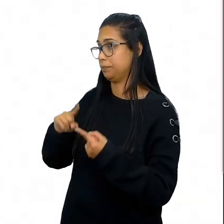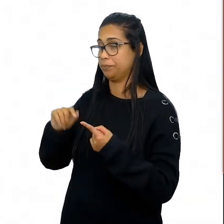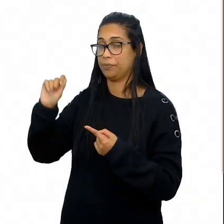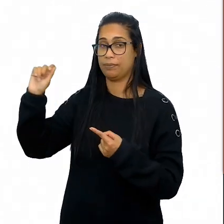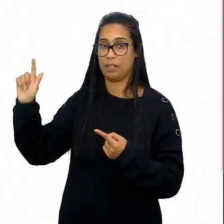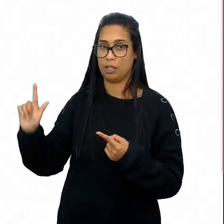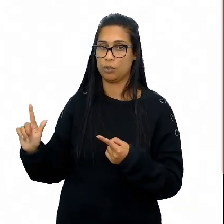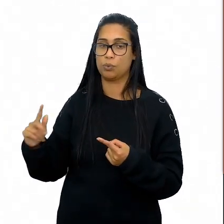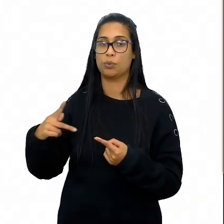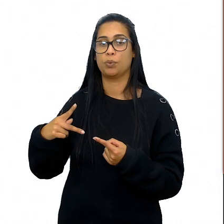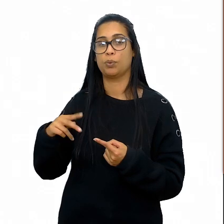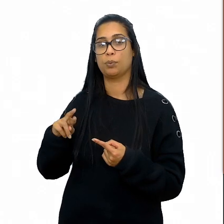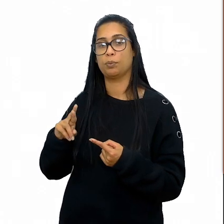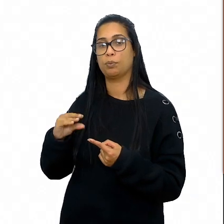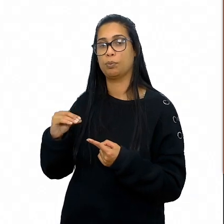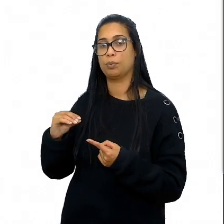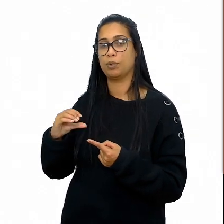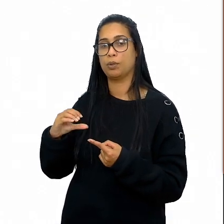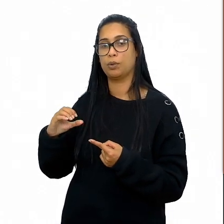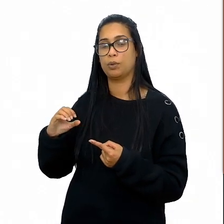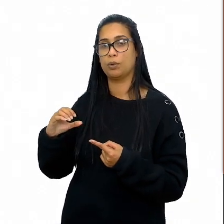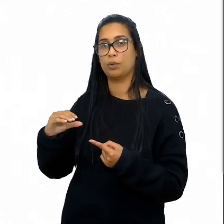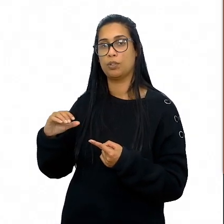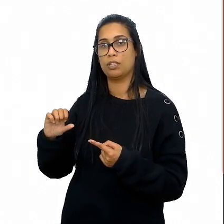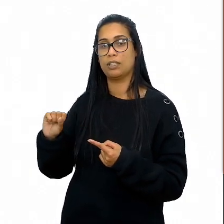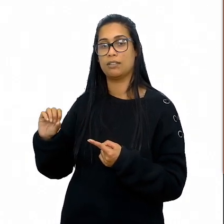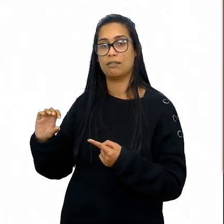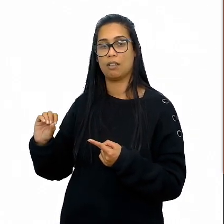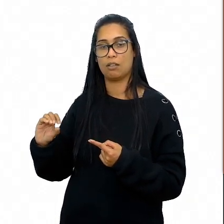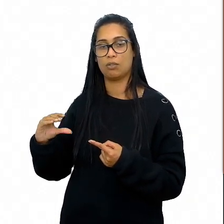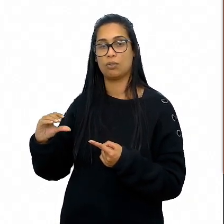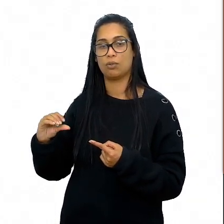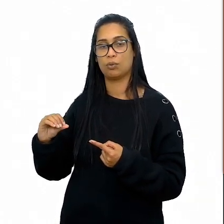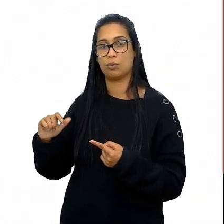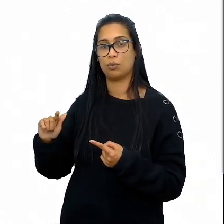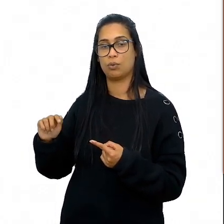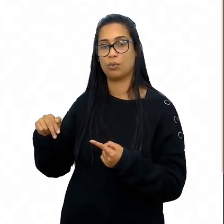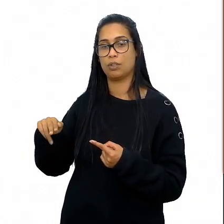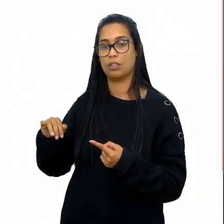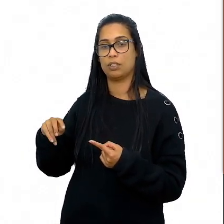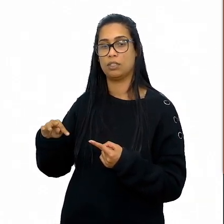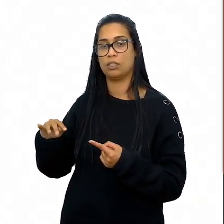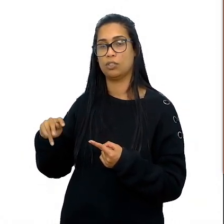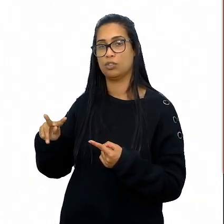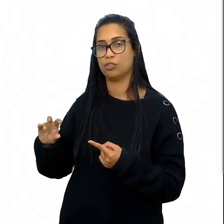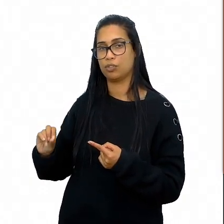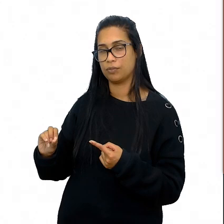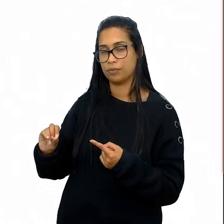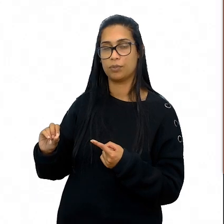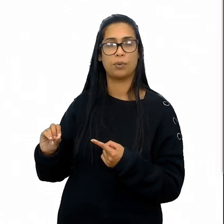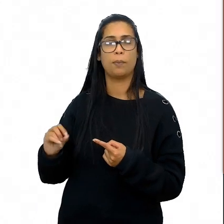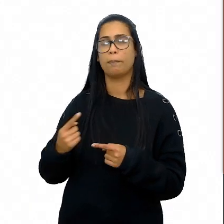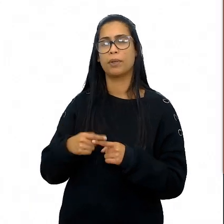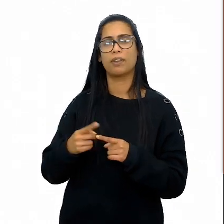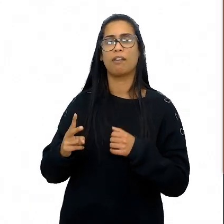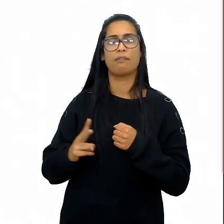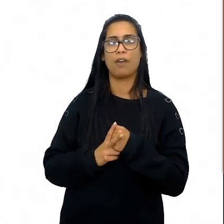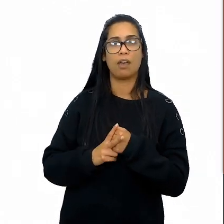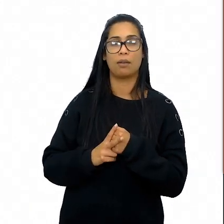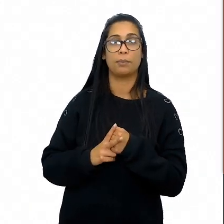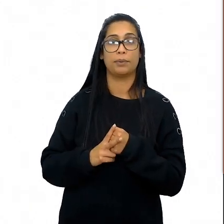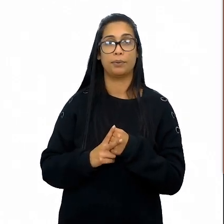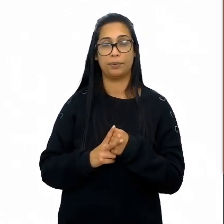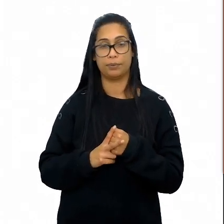que normalmente ele é pulso por meio de um verbo nele aparece por meio de um verbo ou seja neste caso nós